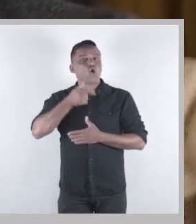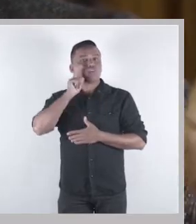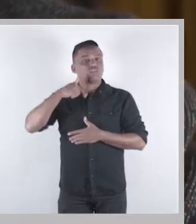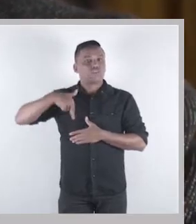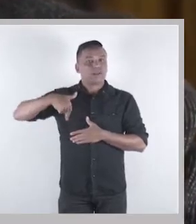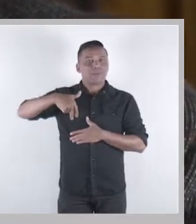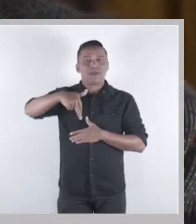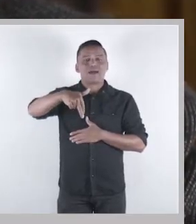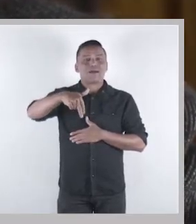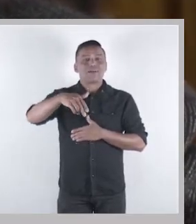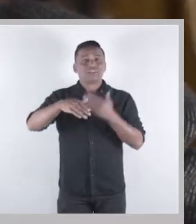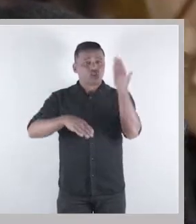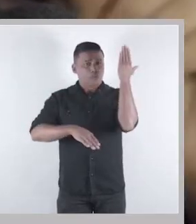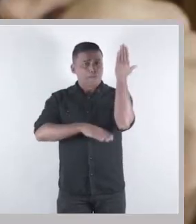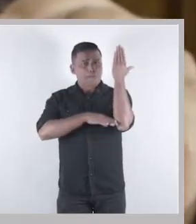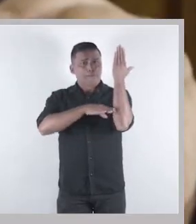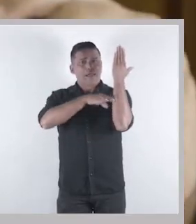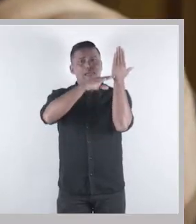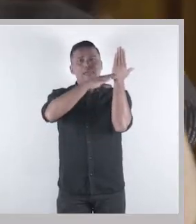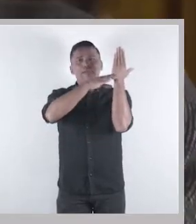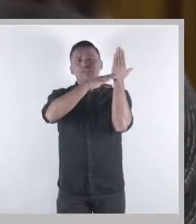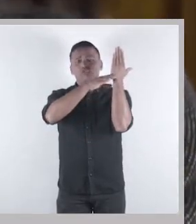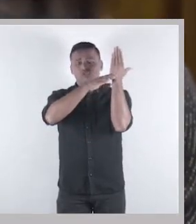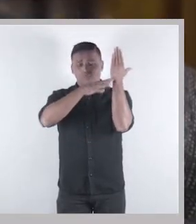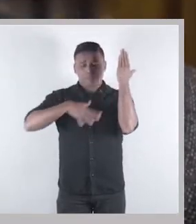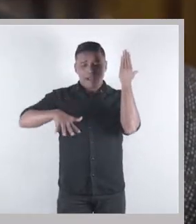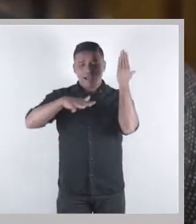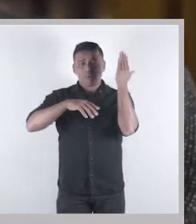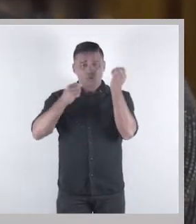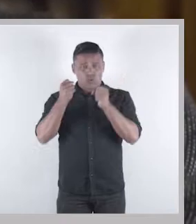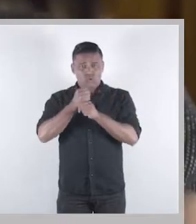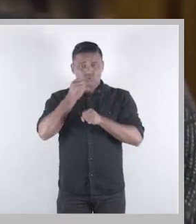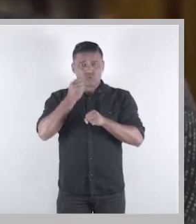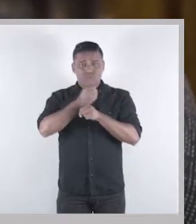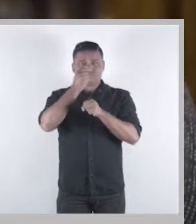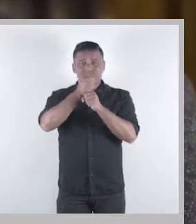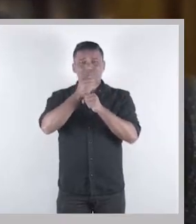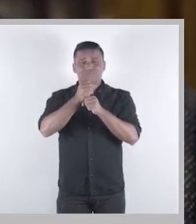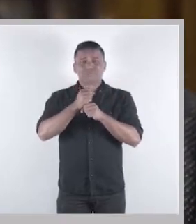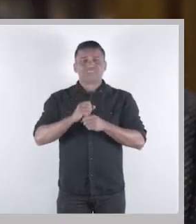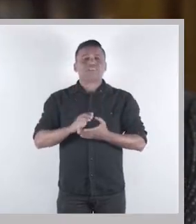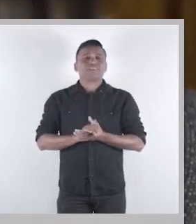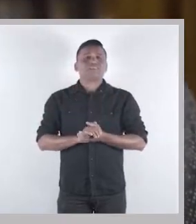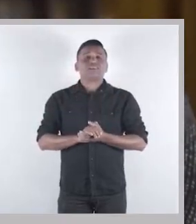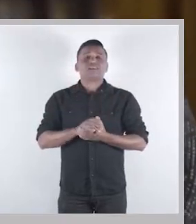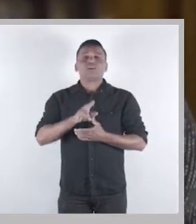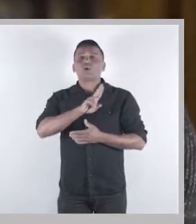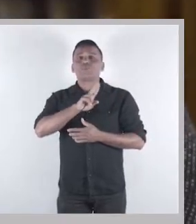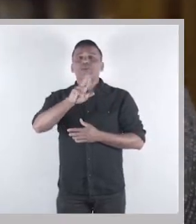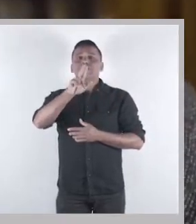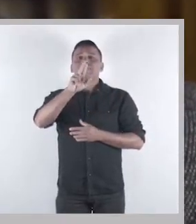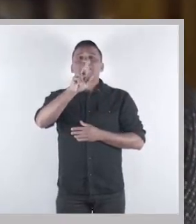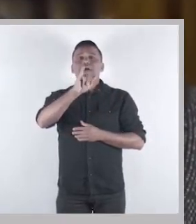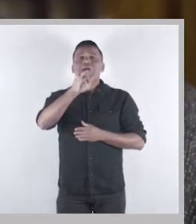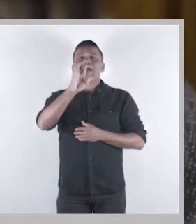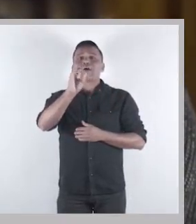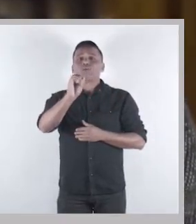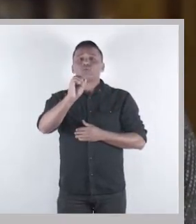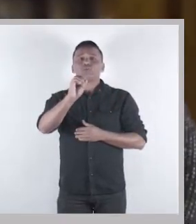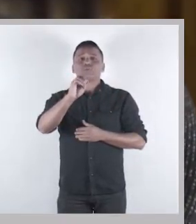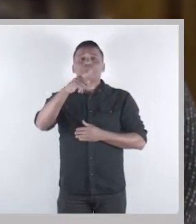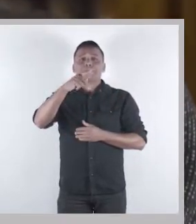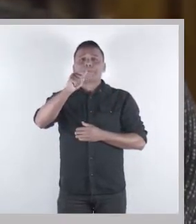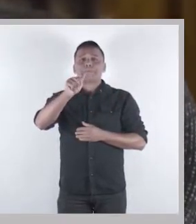assim rádio Edifício Hide Park o que que não pode ser difícil tá móveis Como já existe Edifício da Rua